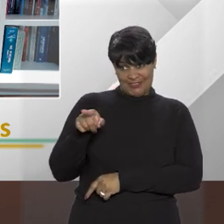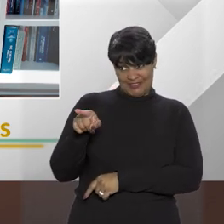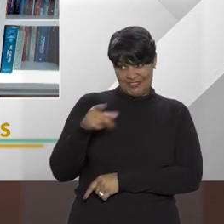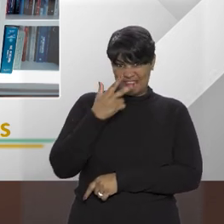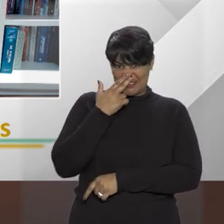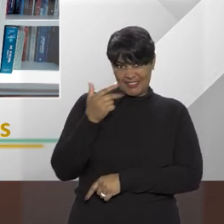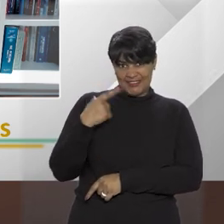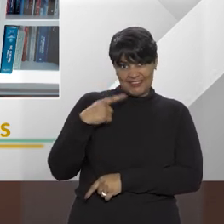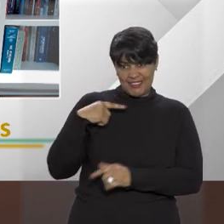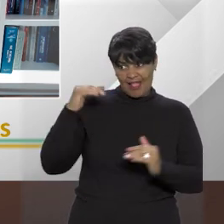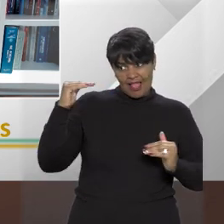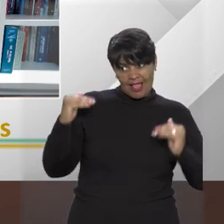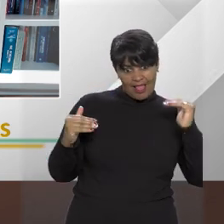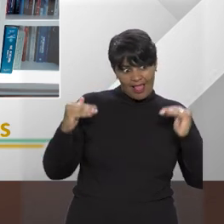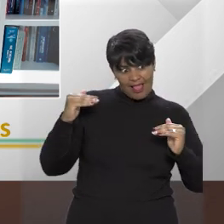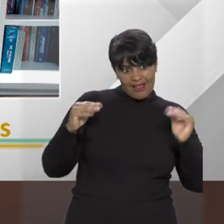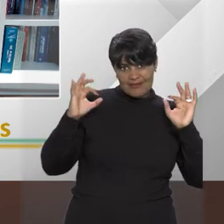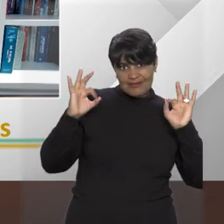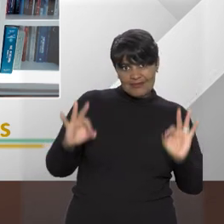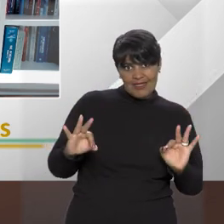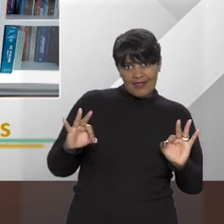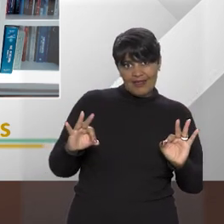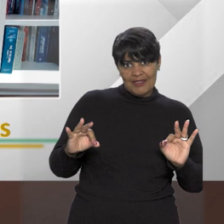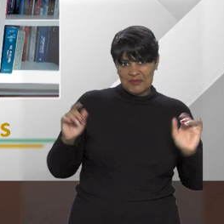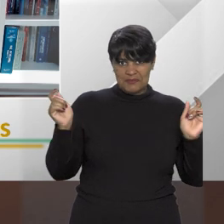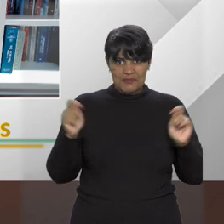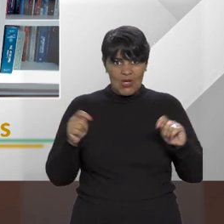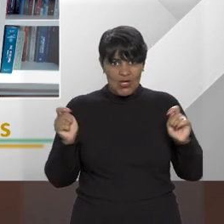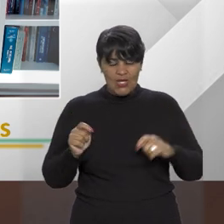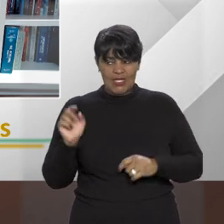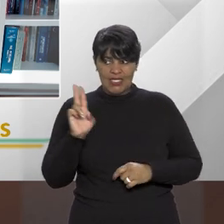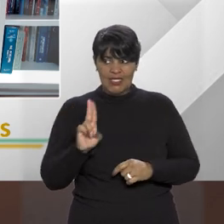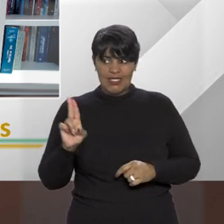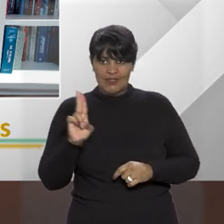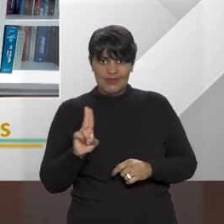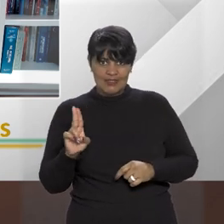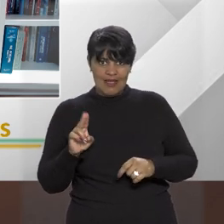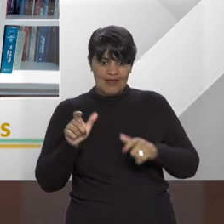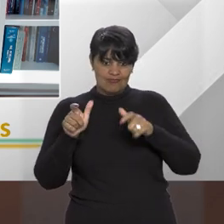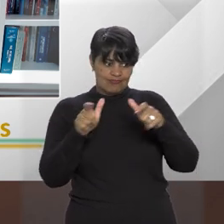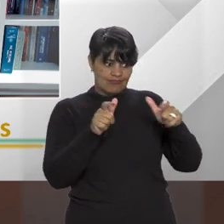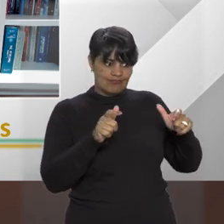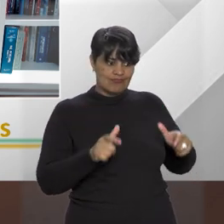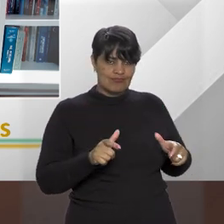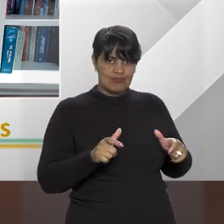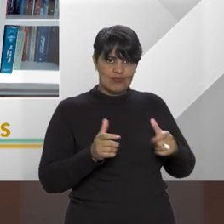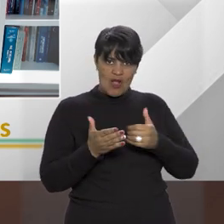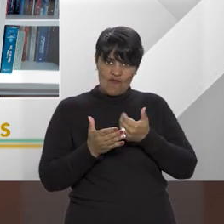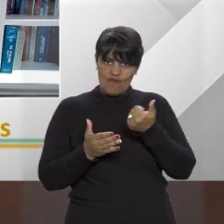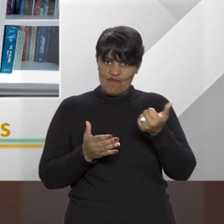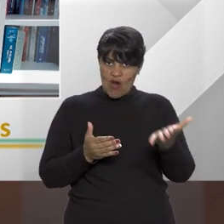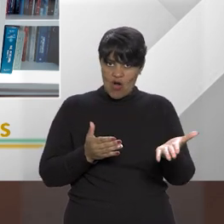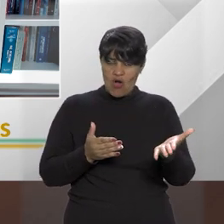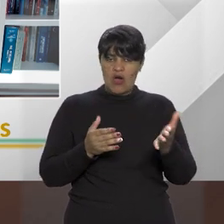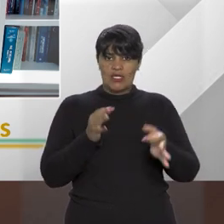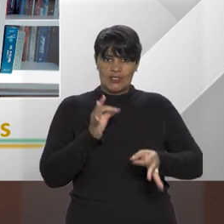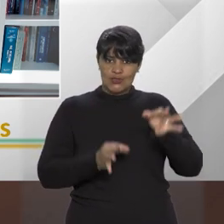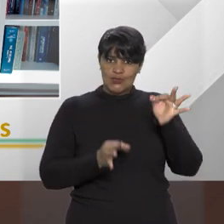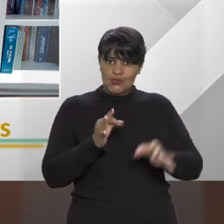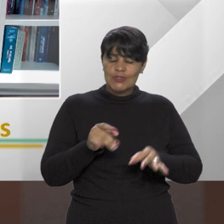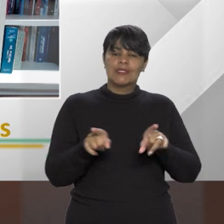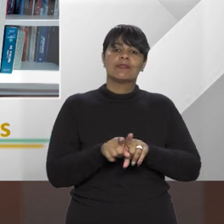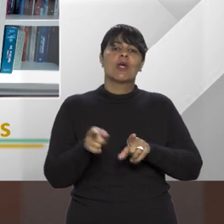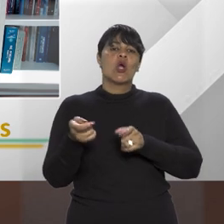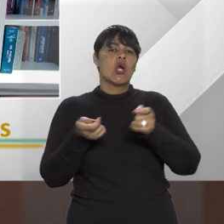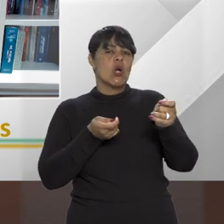extrajudiciais e o controle, né, dos atos promovidos ou praticados pelos cartórios? A Eu não fiscalização, tenho